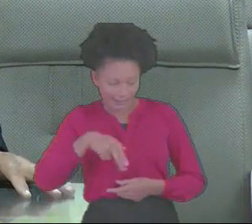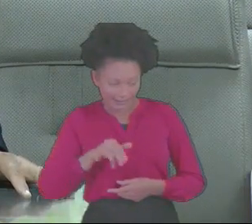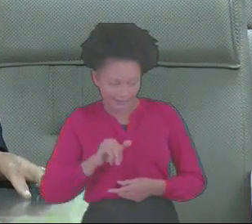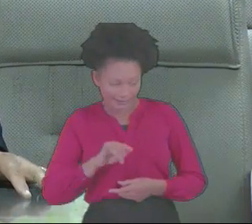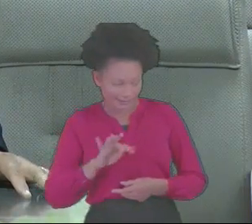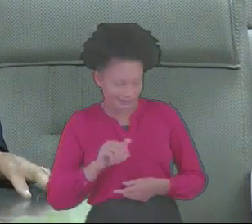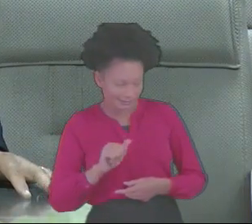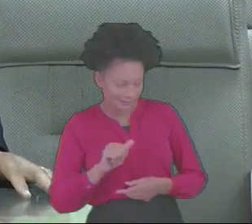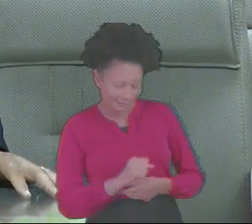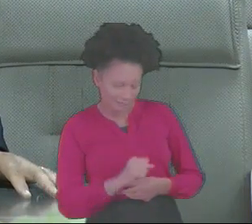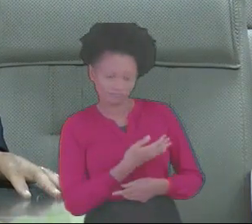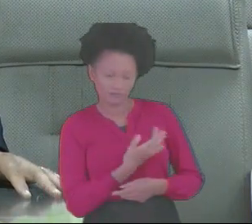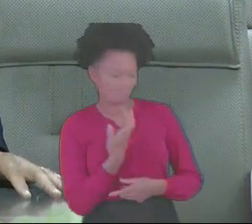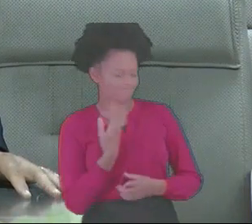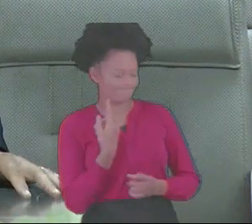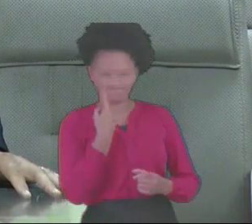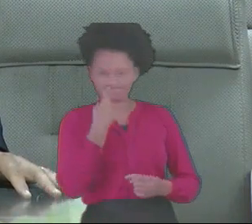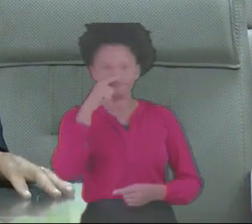Oi Samuel